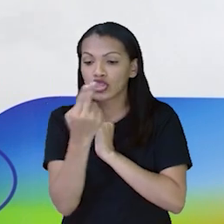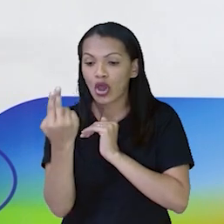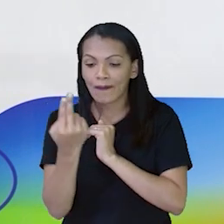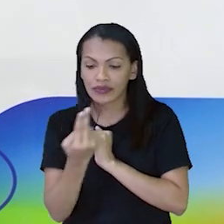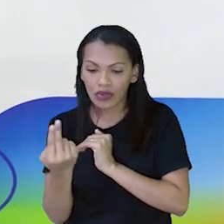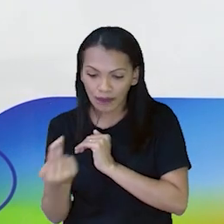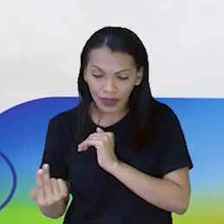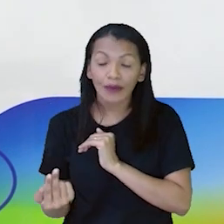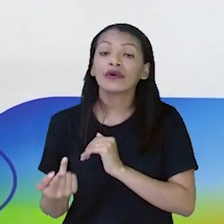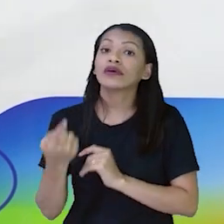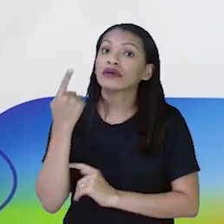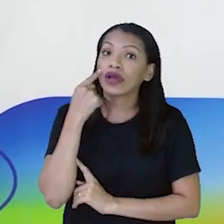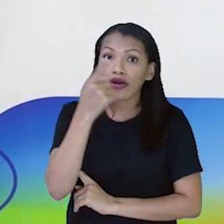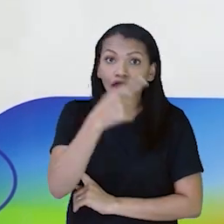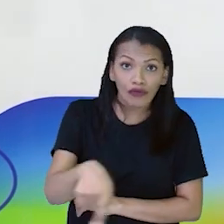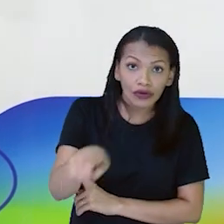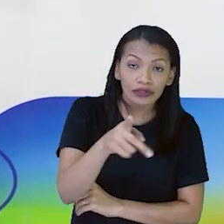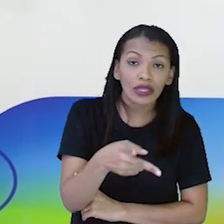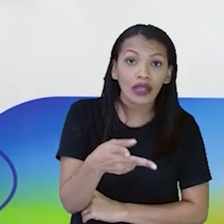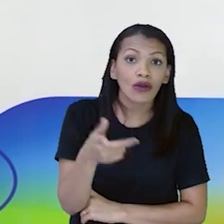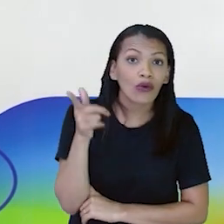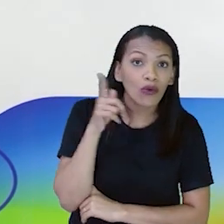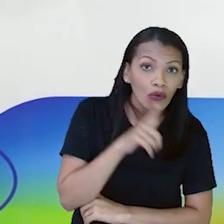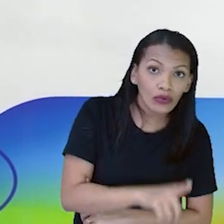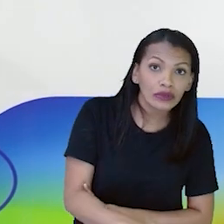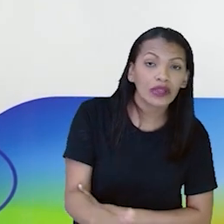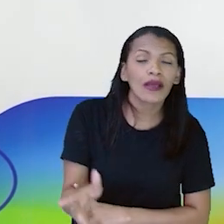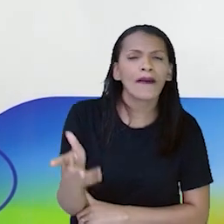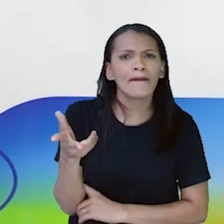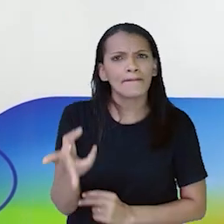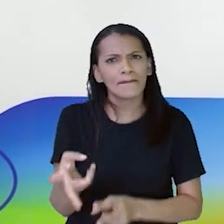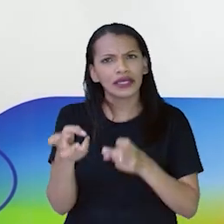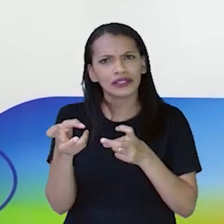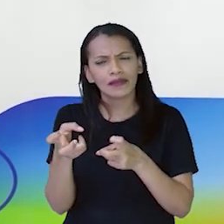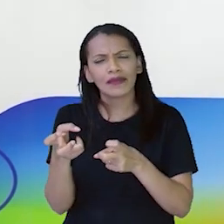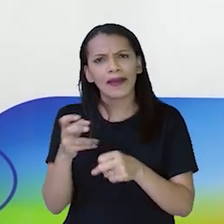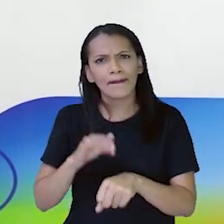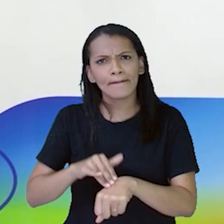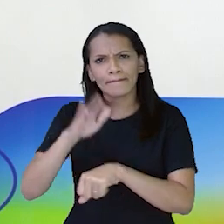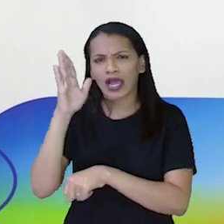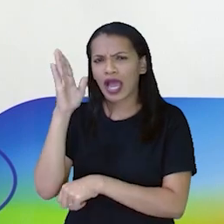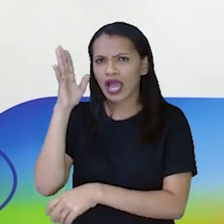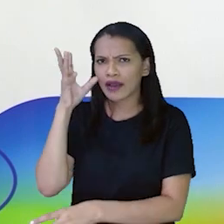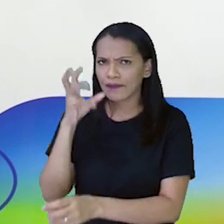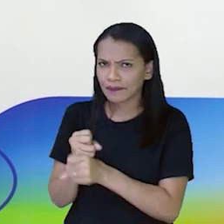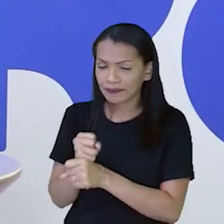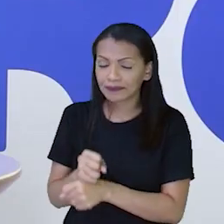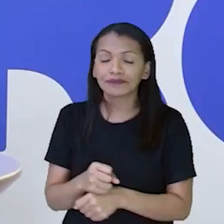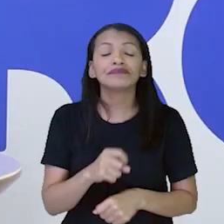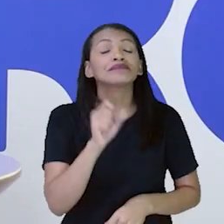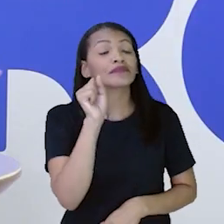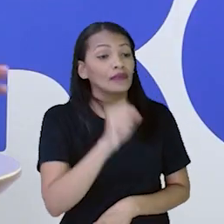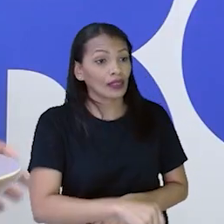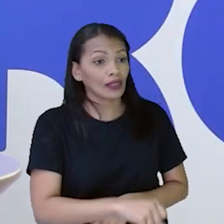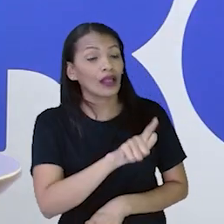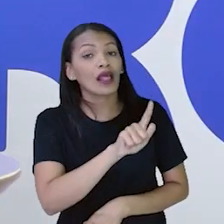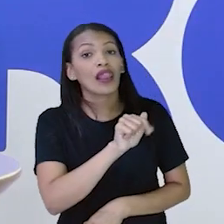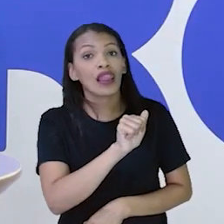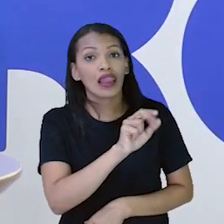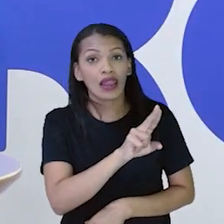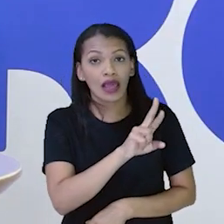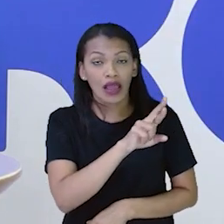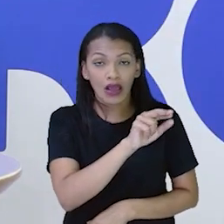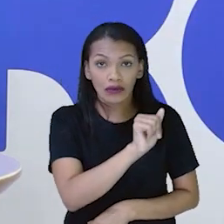vão conseguir identificar aqui quem foi que marcou mais pontos? Identificaram sim, viu? Laura, Pedro, Arthur, todo mundo dizendo que